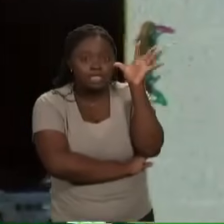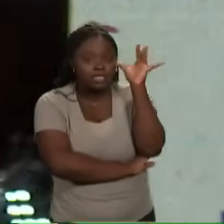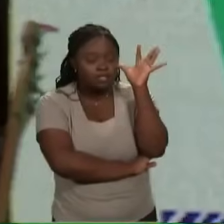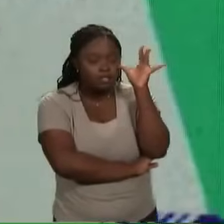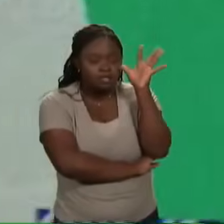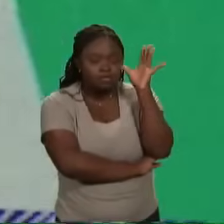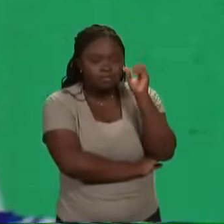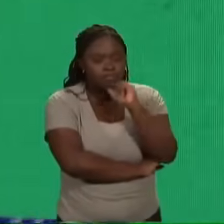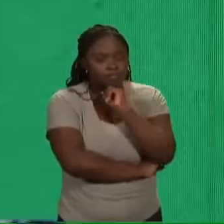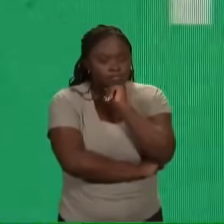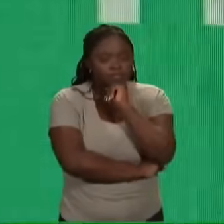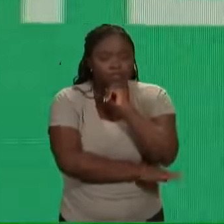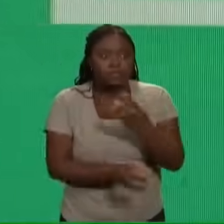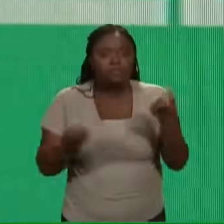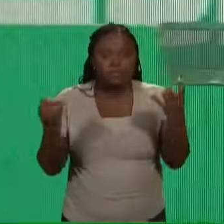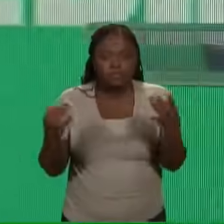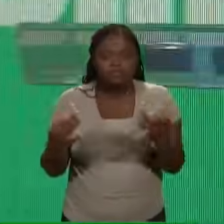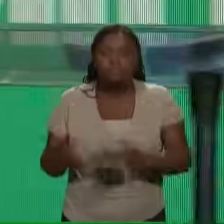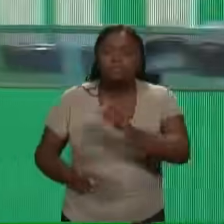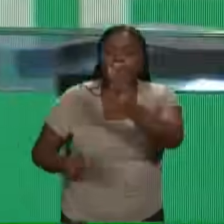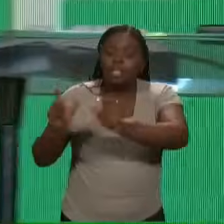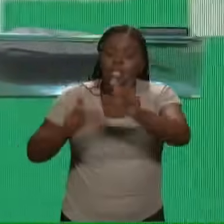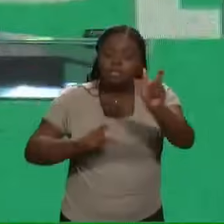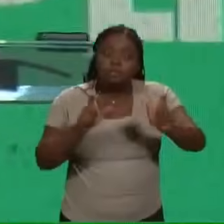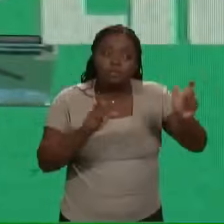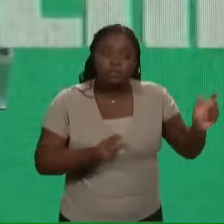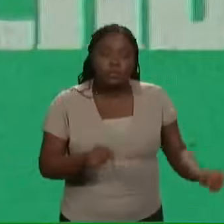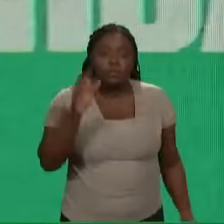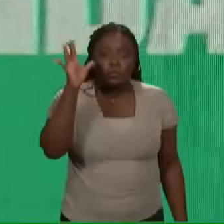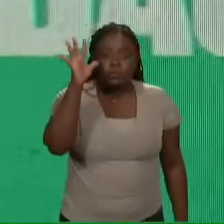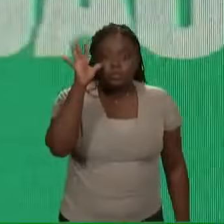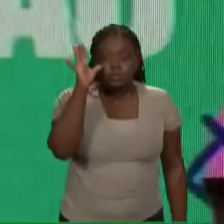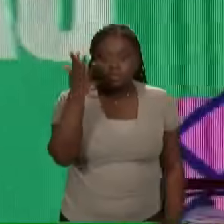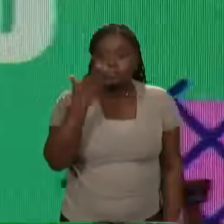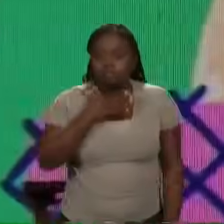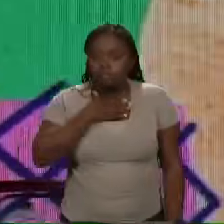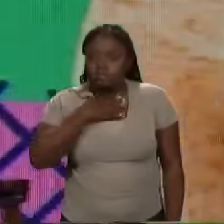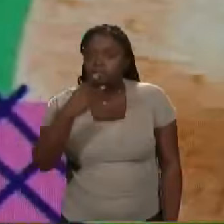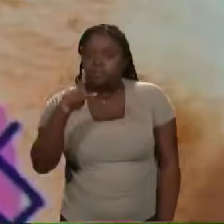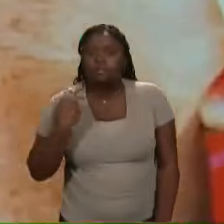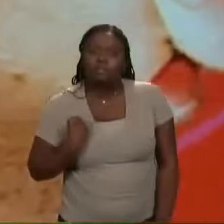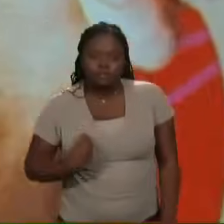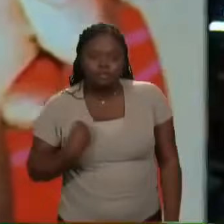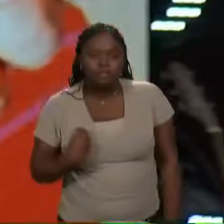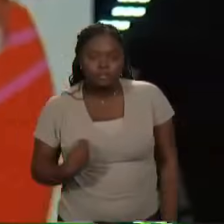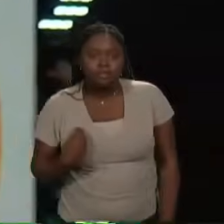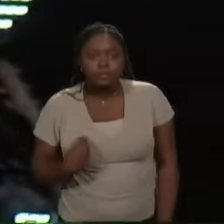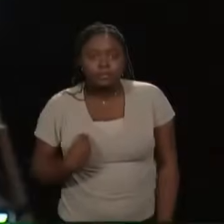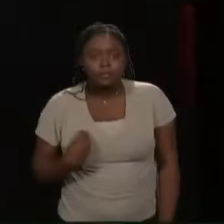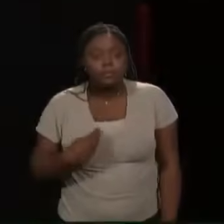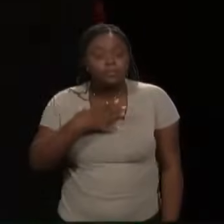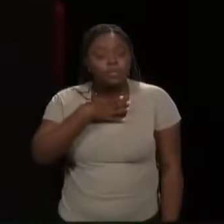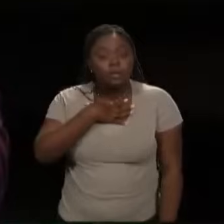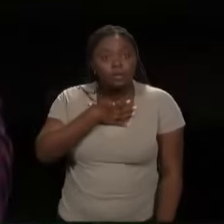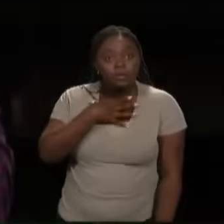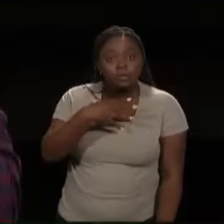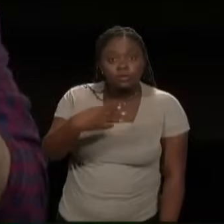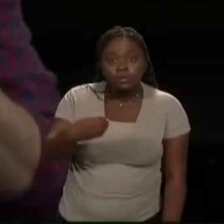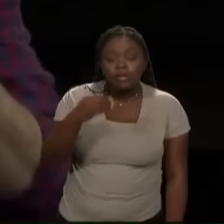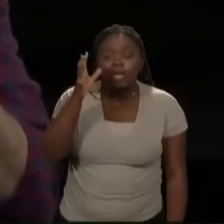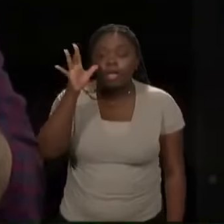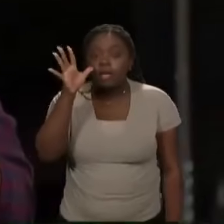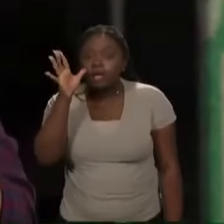deixa eu te contar uma coisa. As pessoas estão assistindo minha vida e a sua vida. Os filhos estão nos